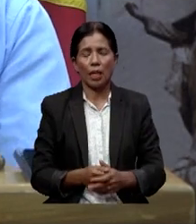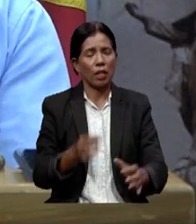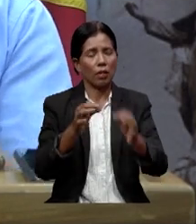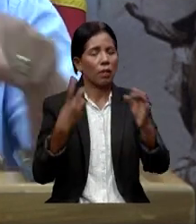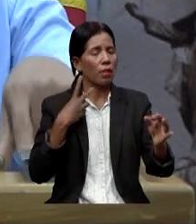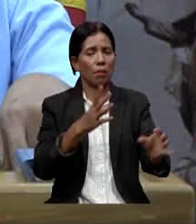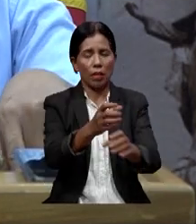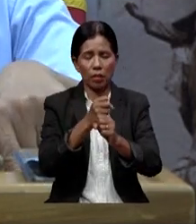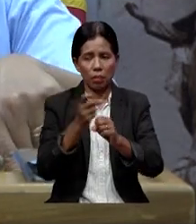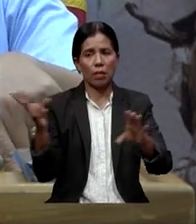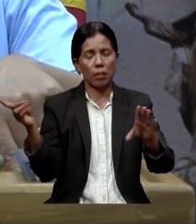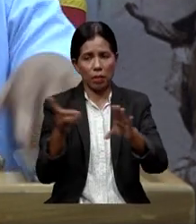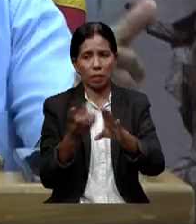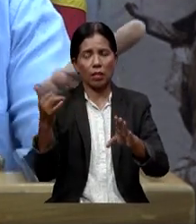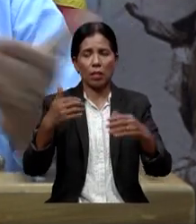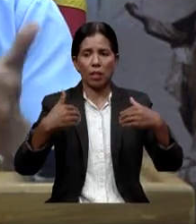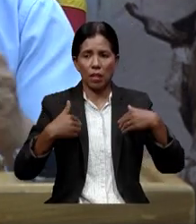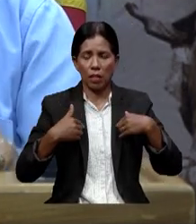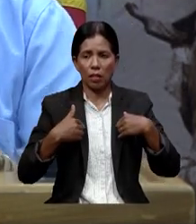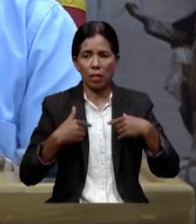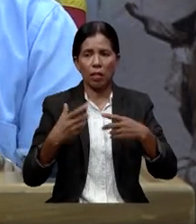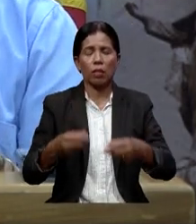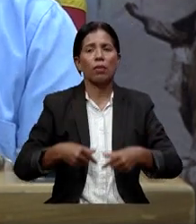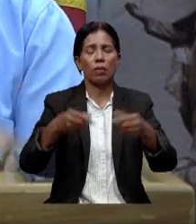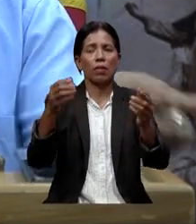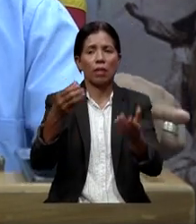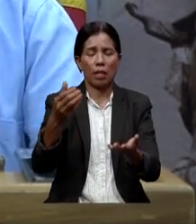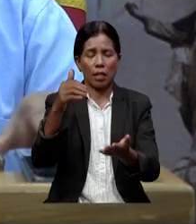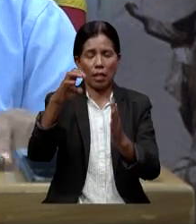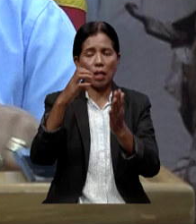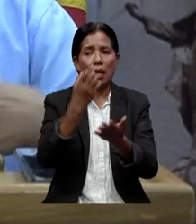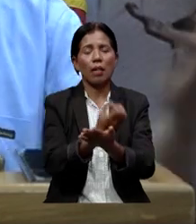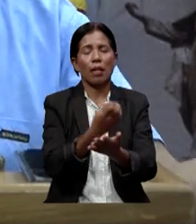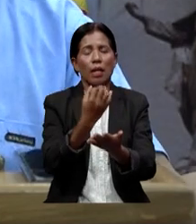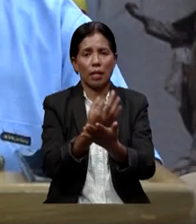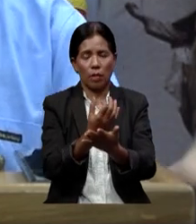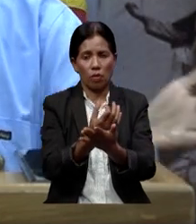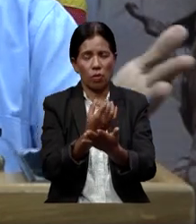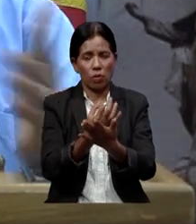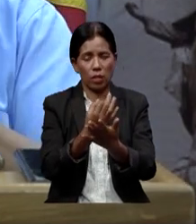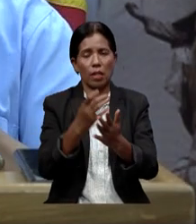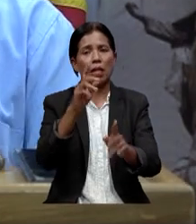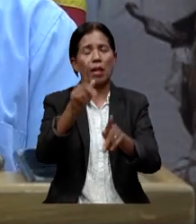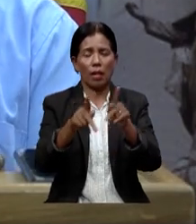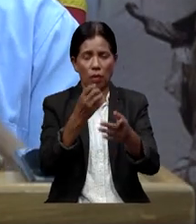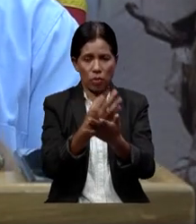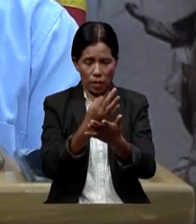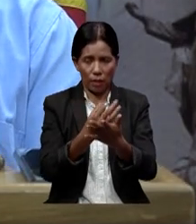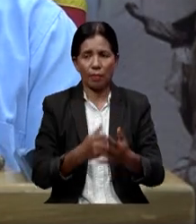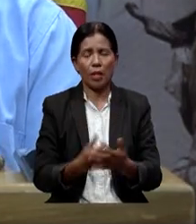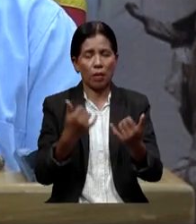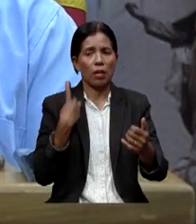simo diploma, sira ia obrigação a tu fofila estado ne osan. Tamani povo ne osan, itala bela estraga de. Ne, agora dauna